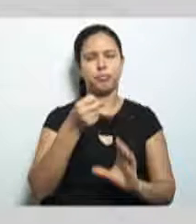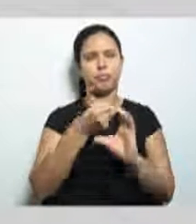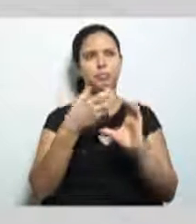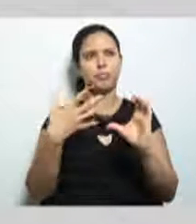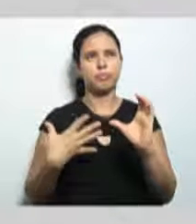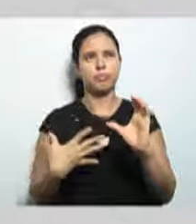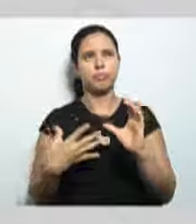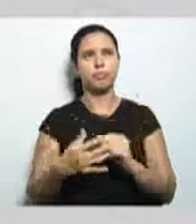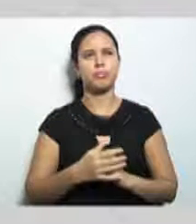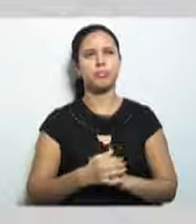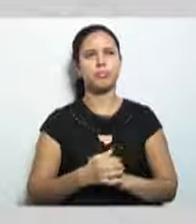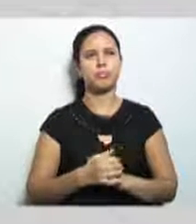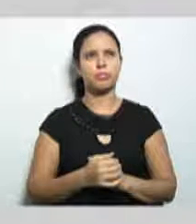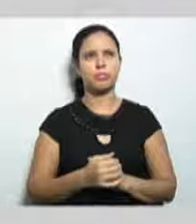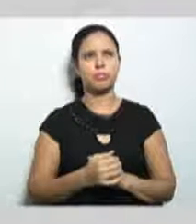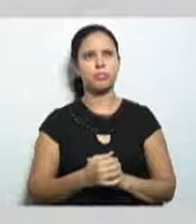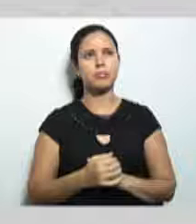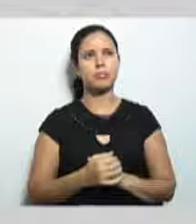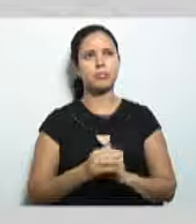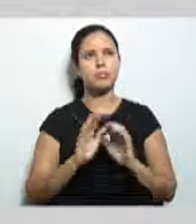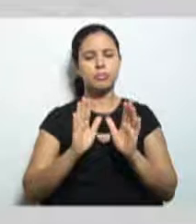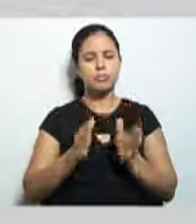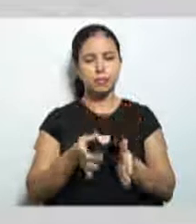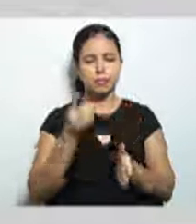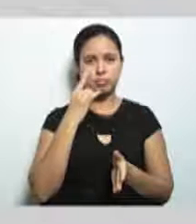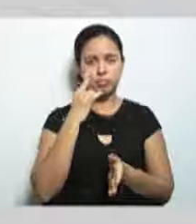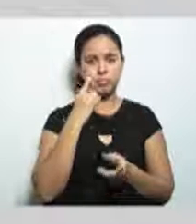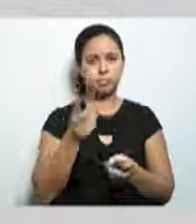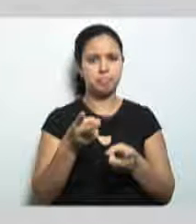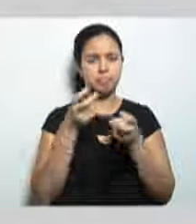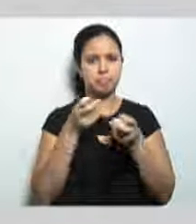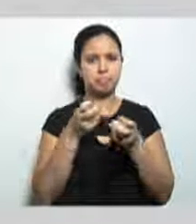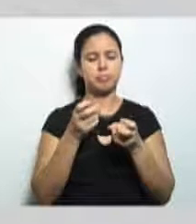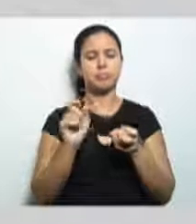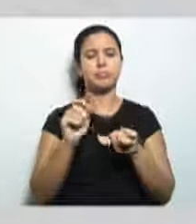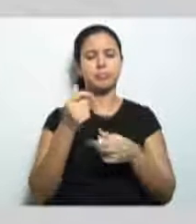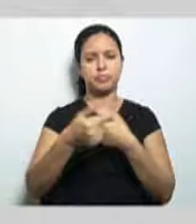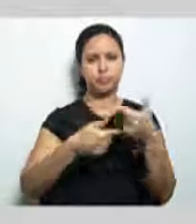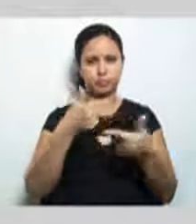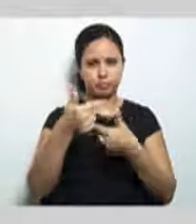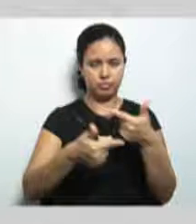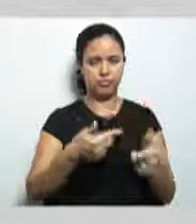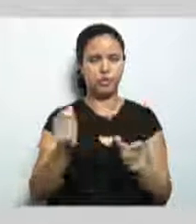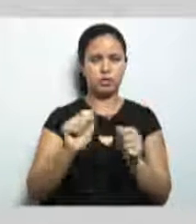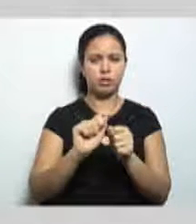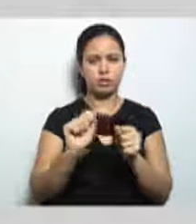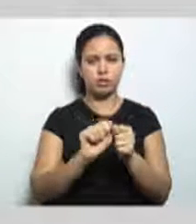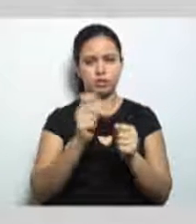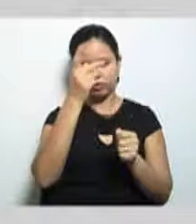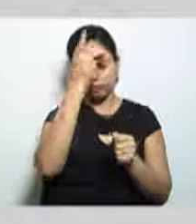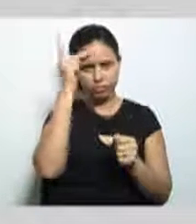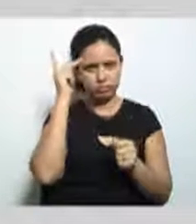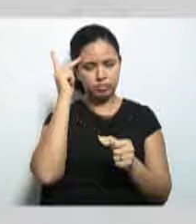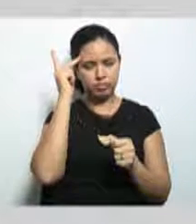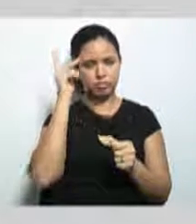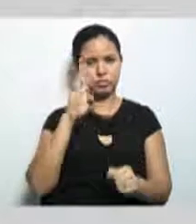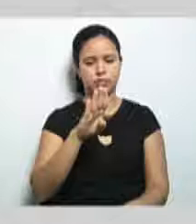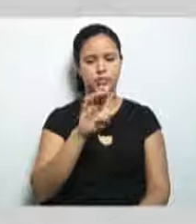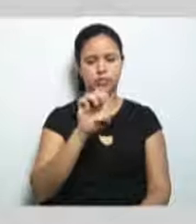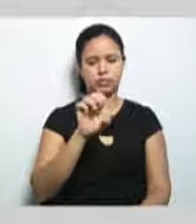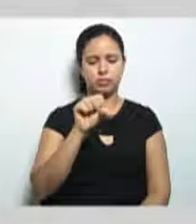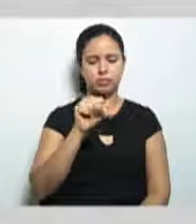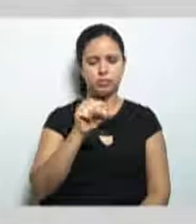nosso conteúdo. Já vimos que o trabalho é um meio pelo qual os homens produzem os bens que